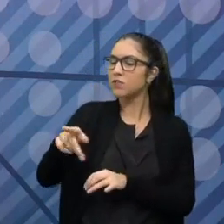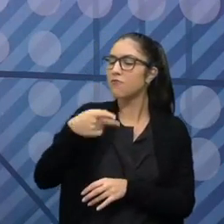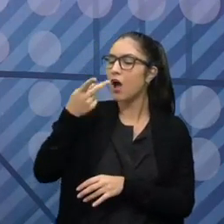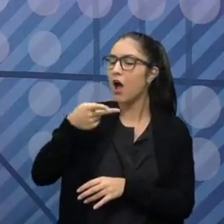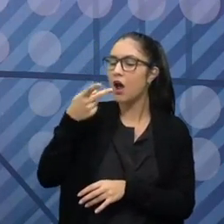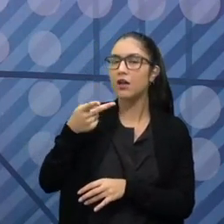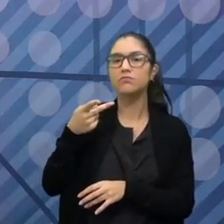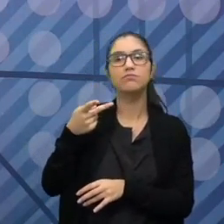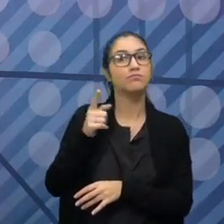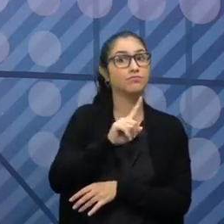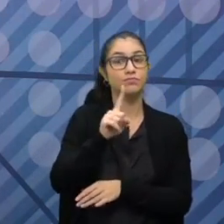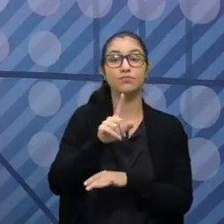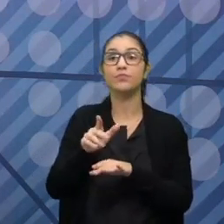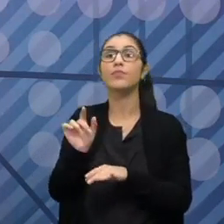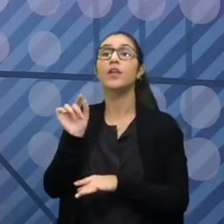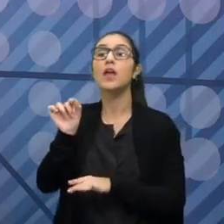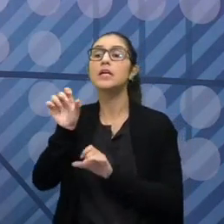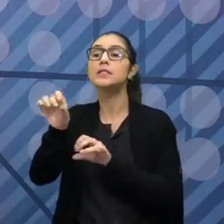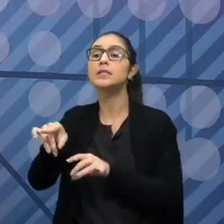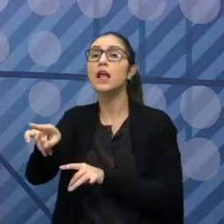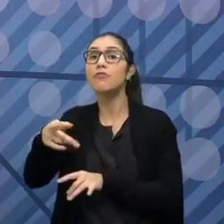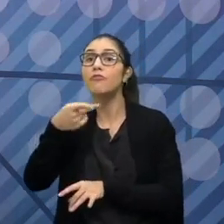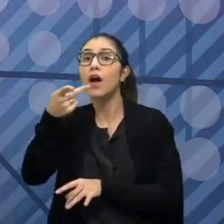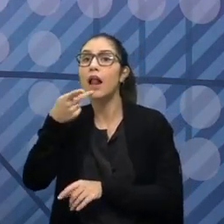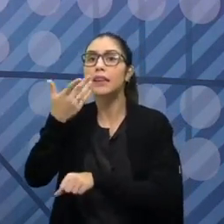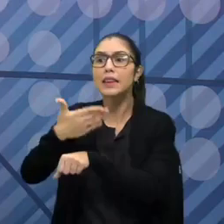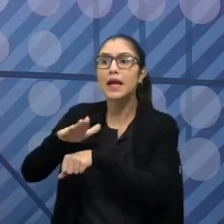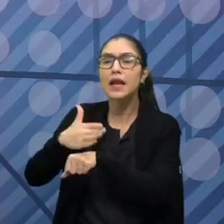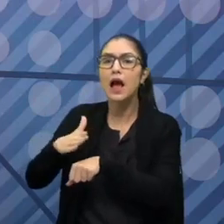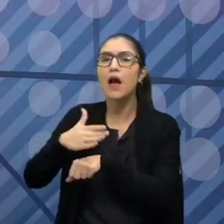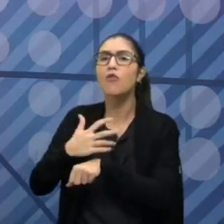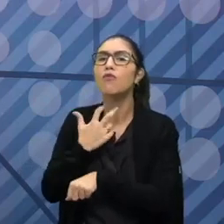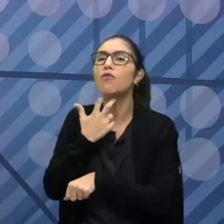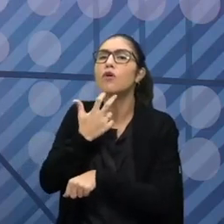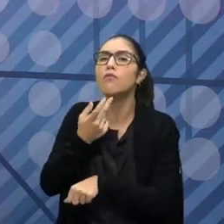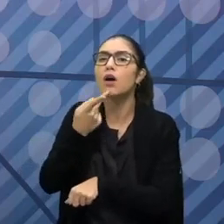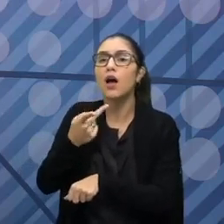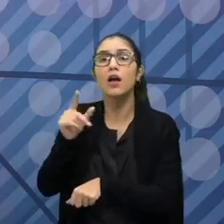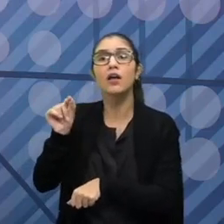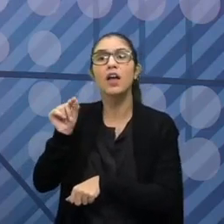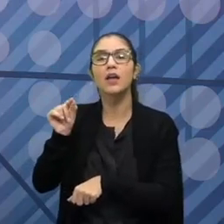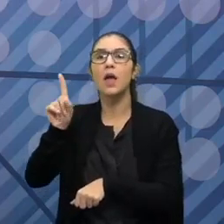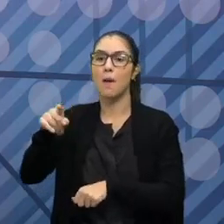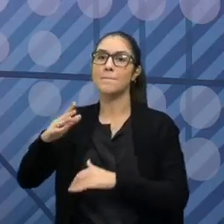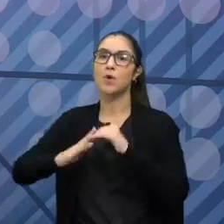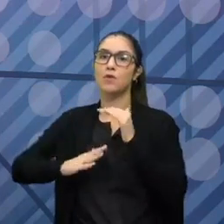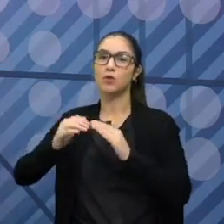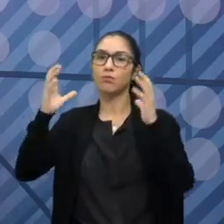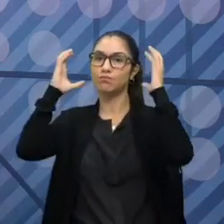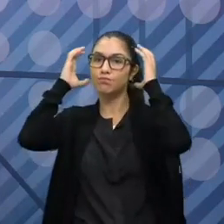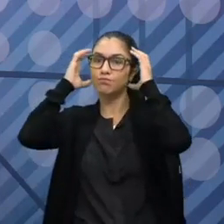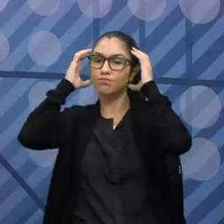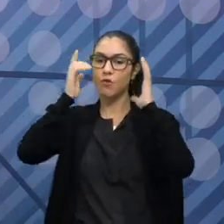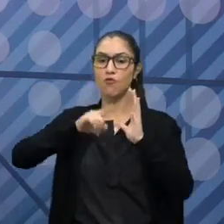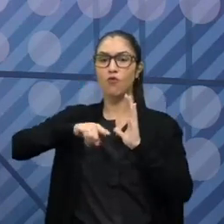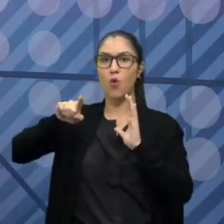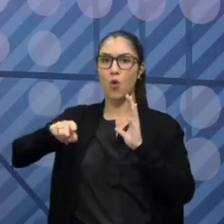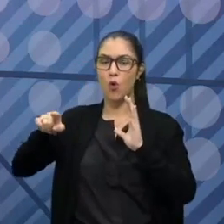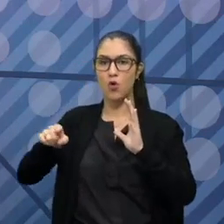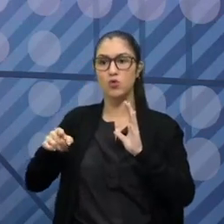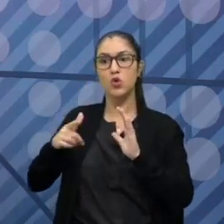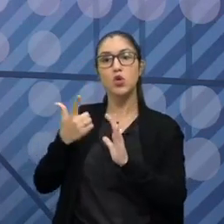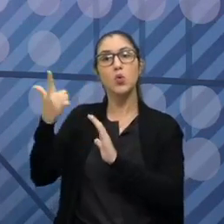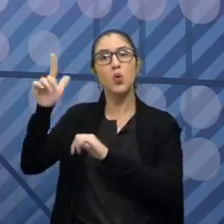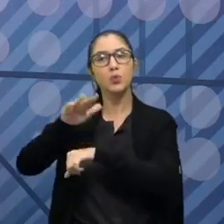falar. Quem ensina o surdo a falar, a treinar a oralidade, é o profissional fonoaudiólogo, em outro momento, no